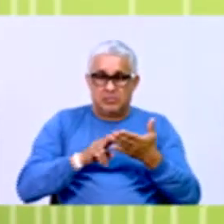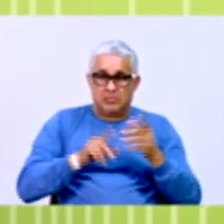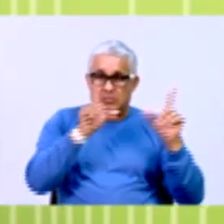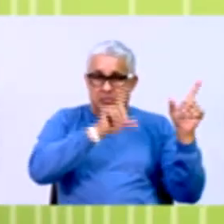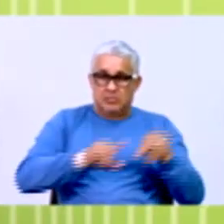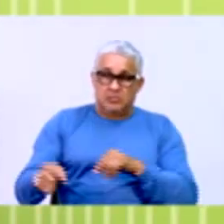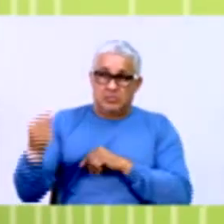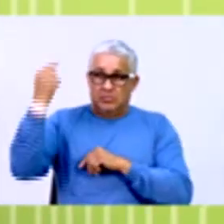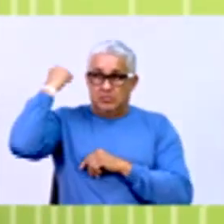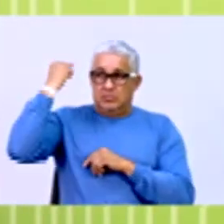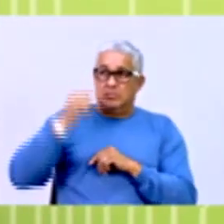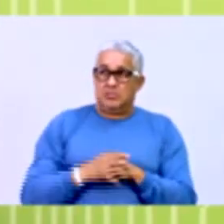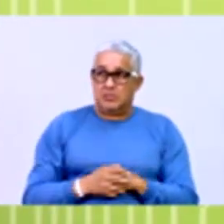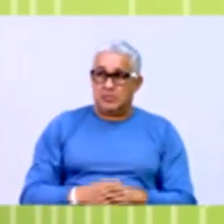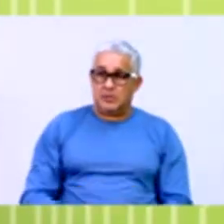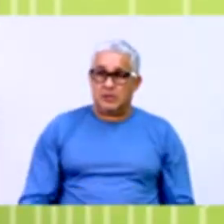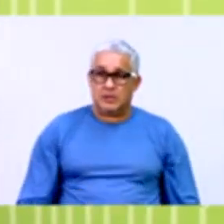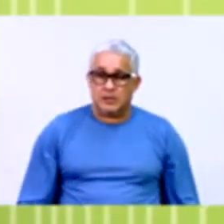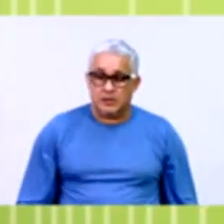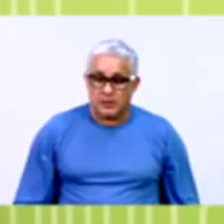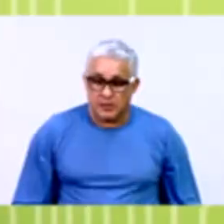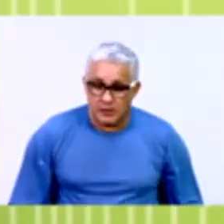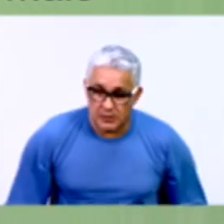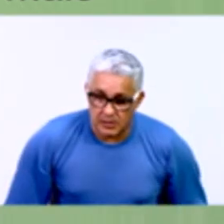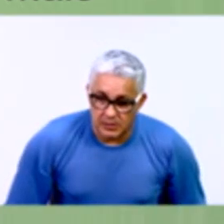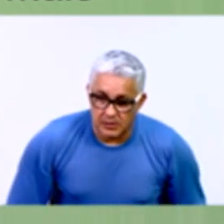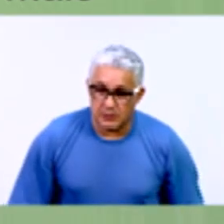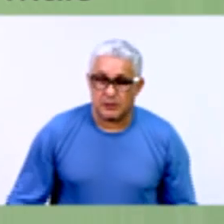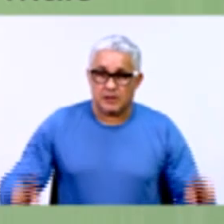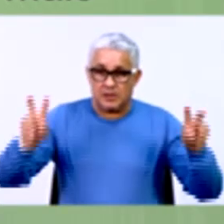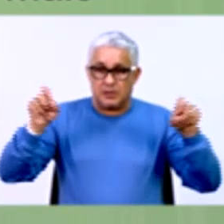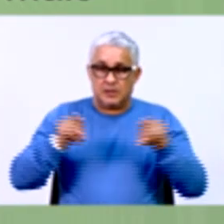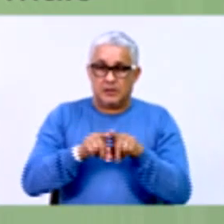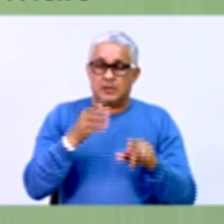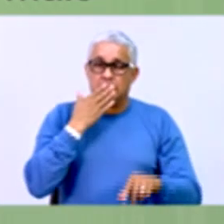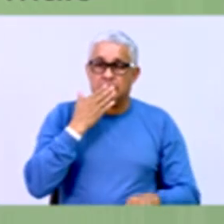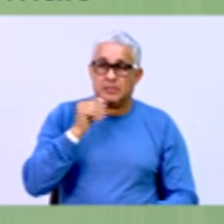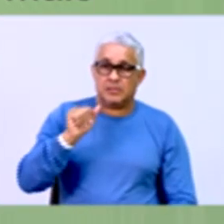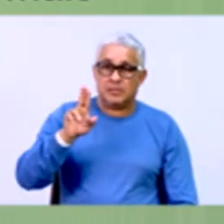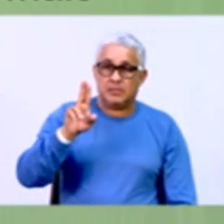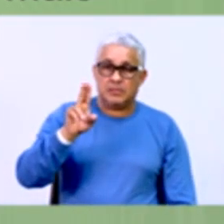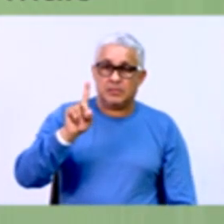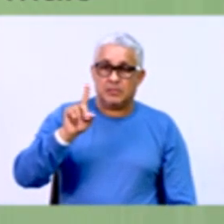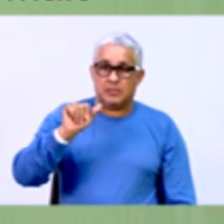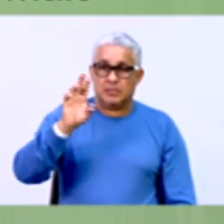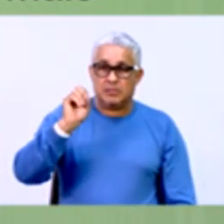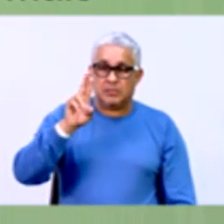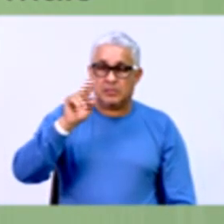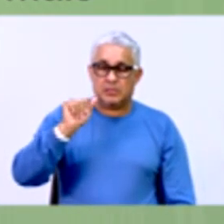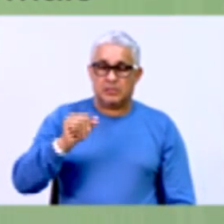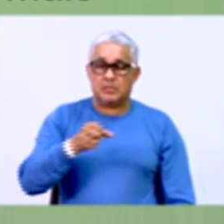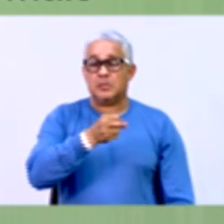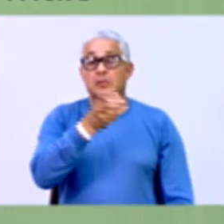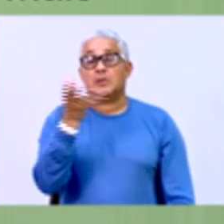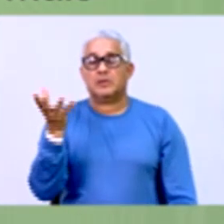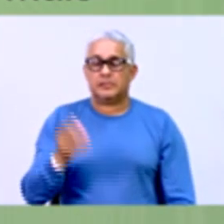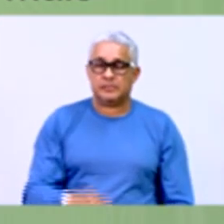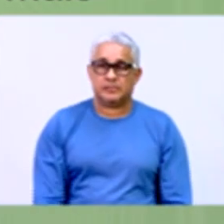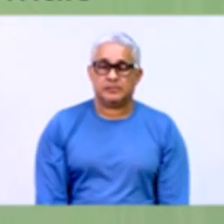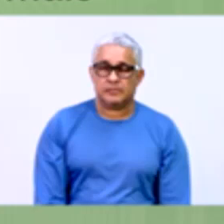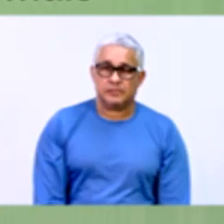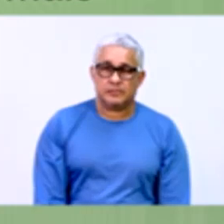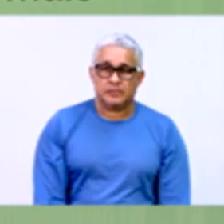passado. Bom, vamos falar também sobre as formas de auditoria. Quais são as formas de